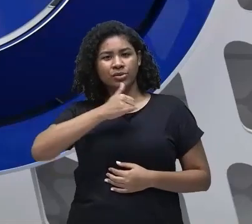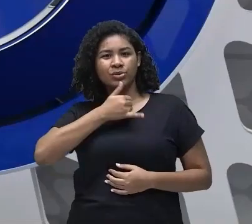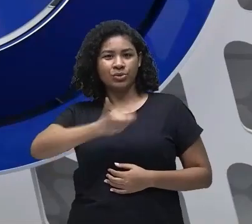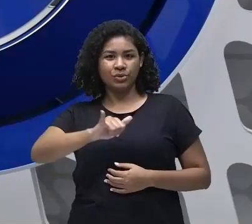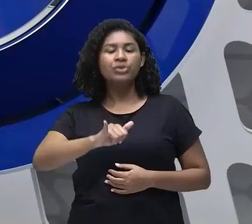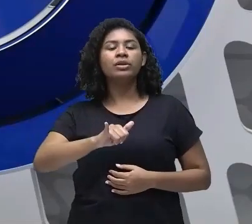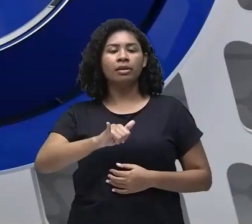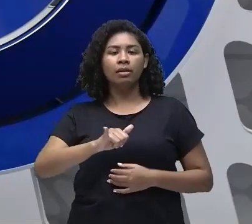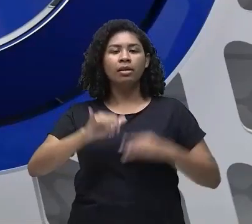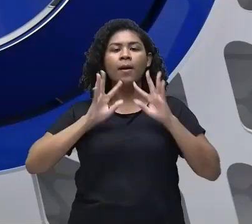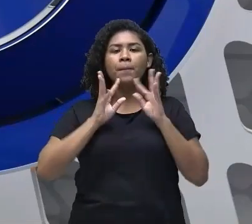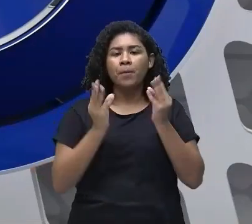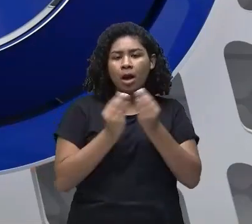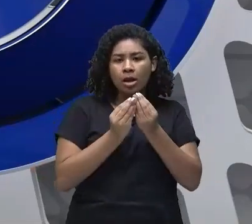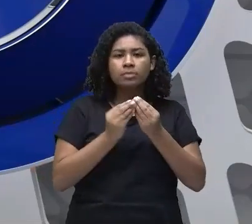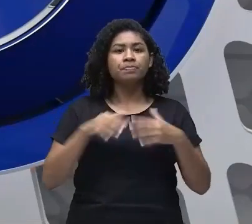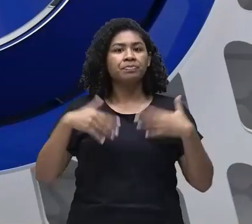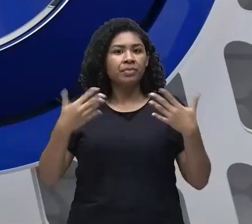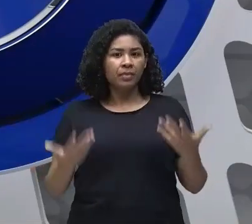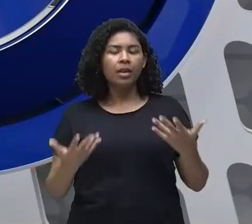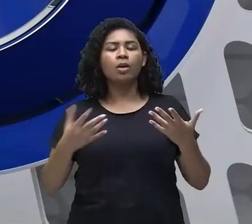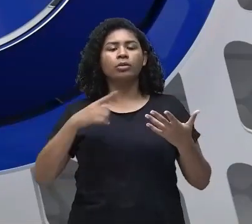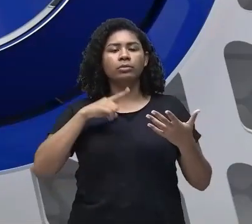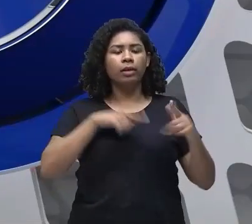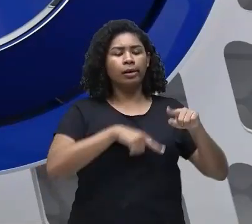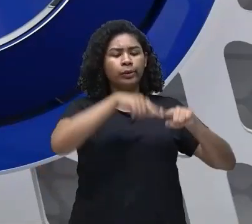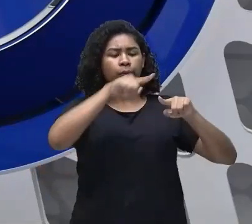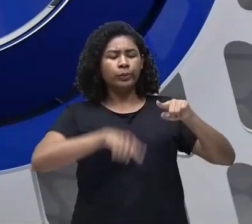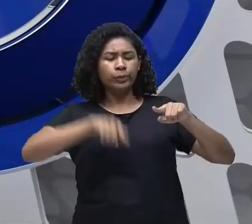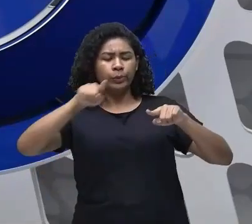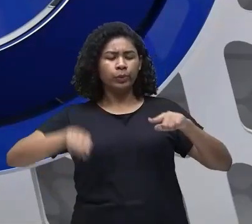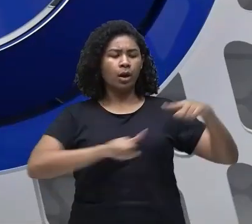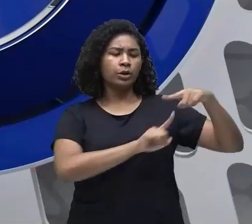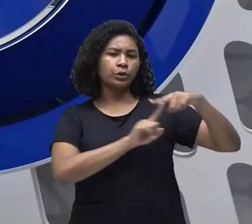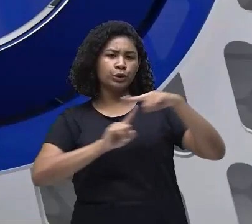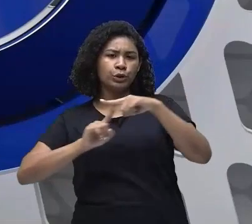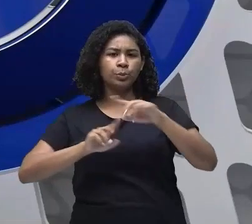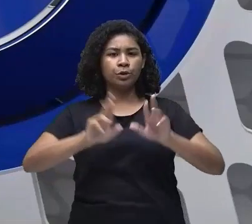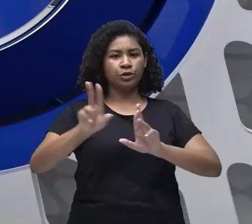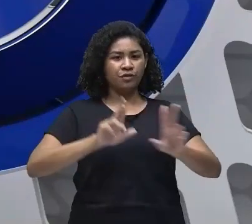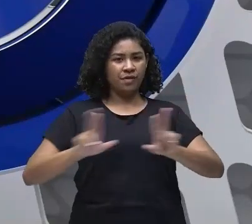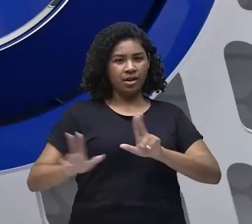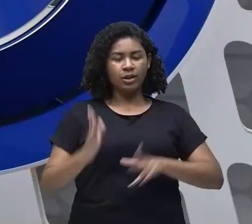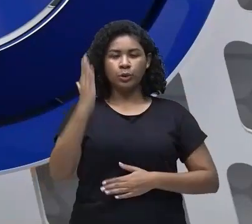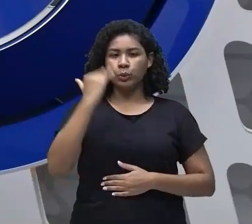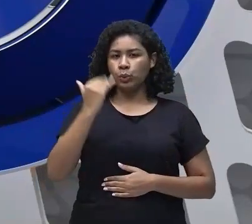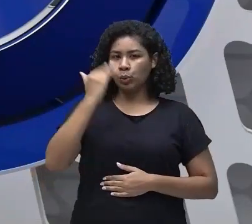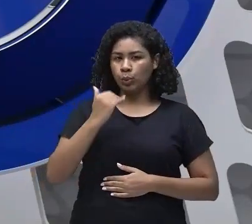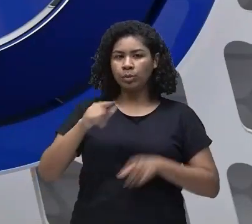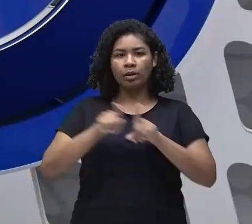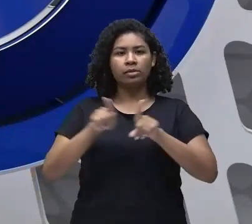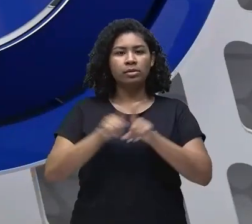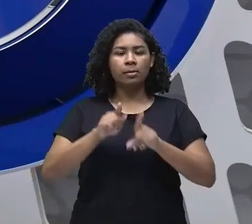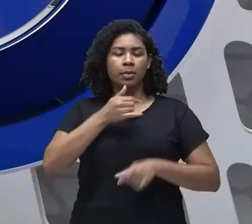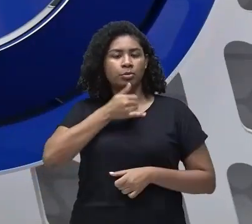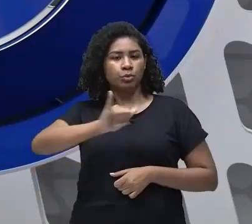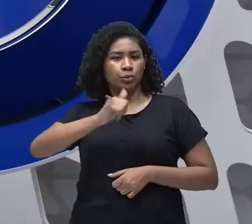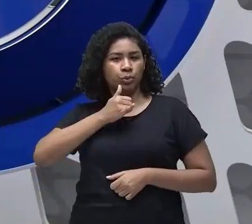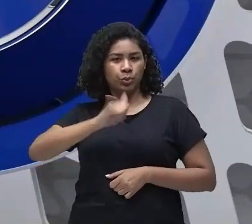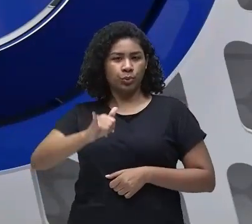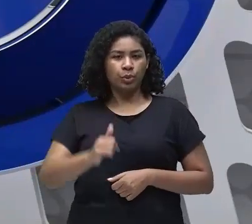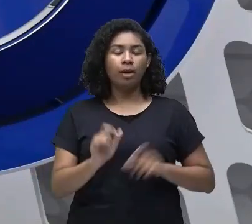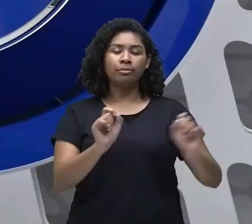Então, a cada nível há um tipo diferenciado de alimentação e essa troca de energia.